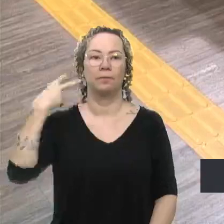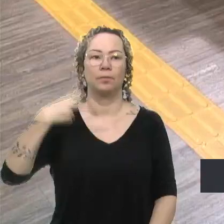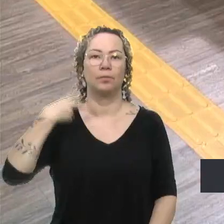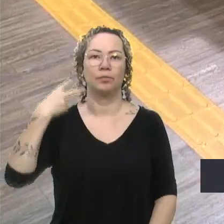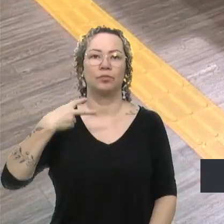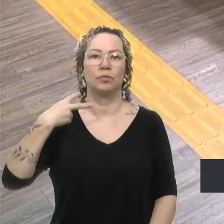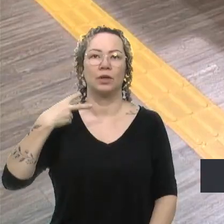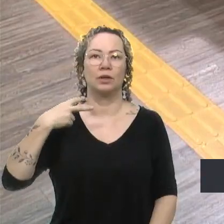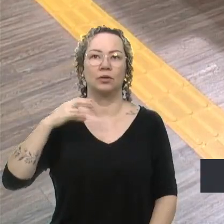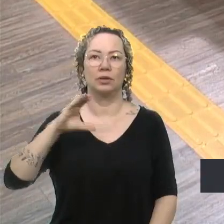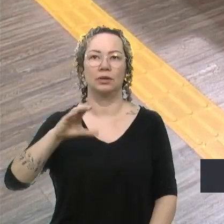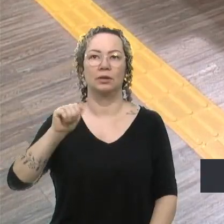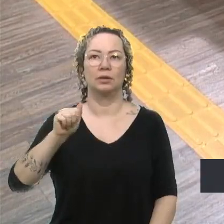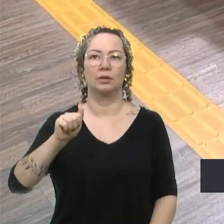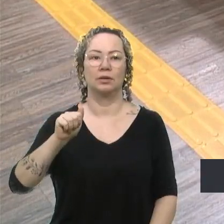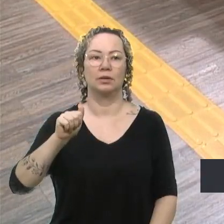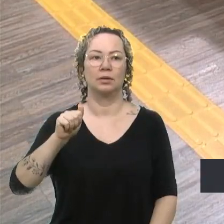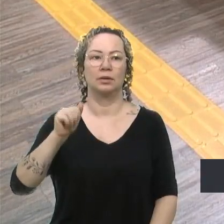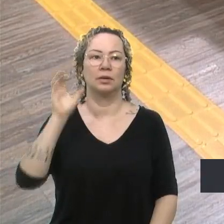Palavra.